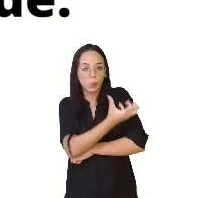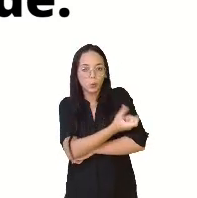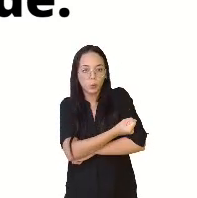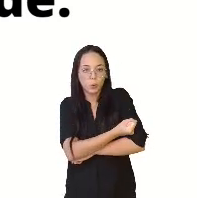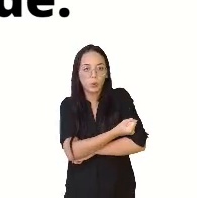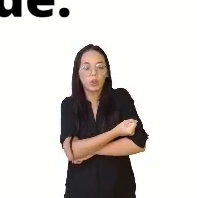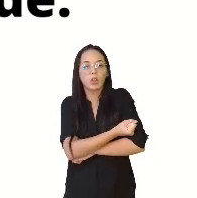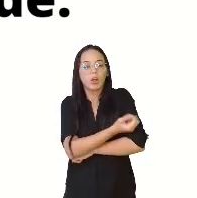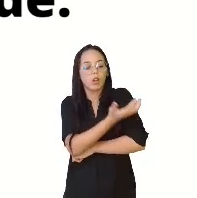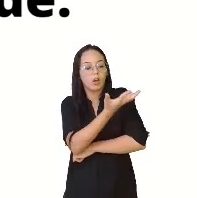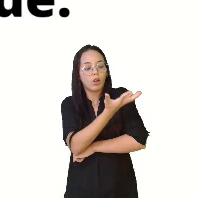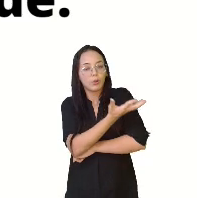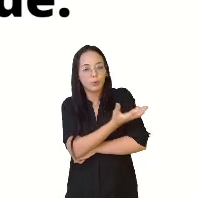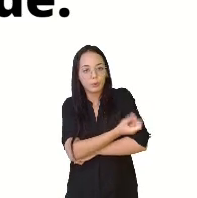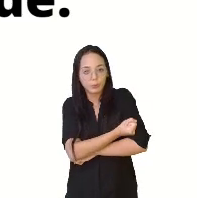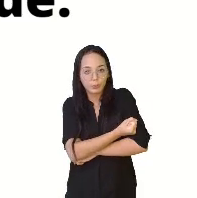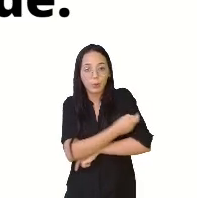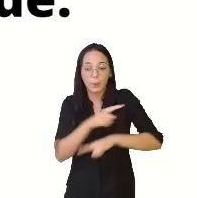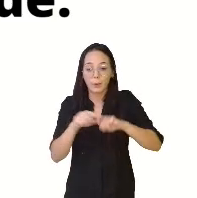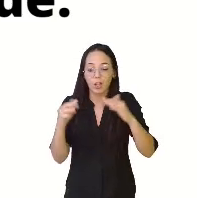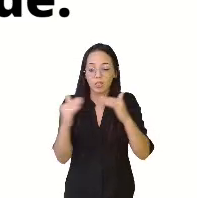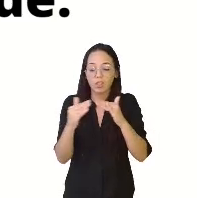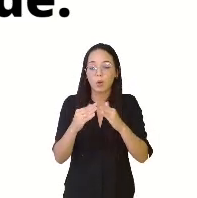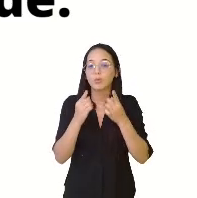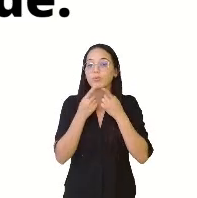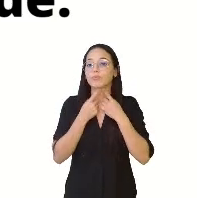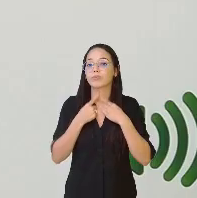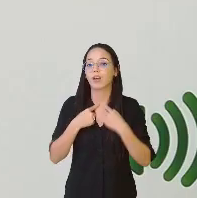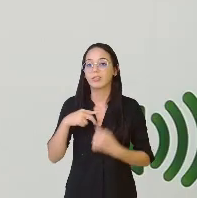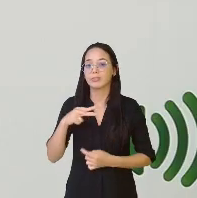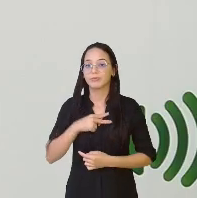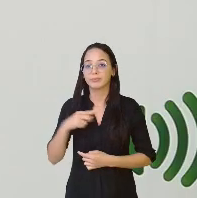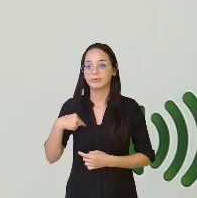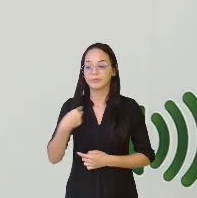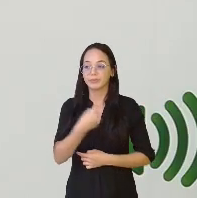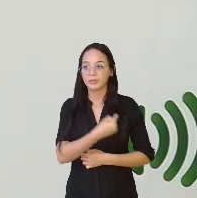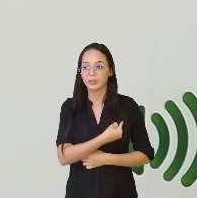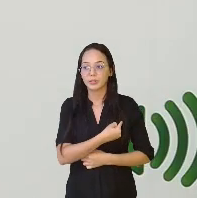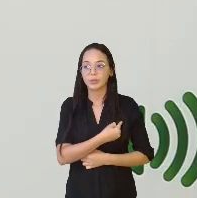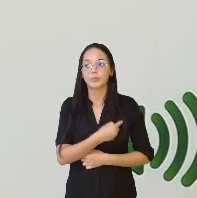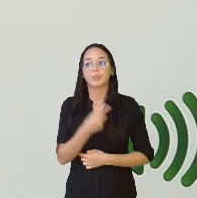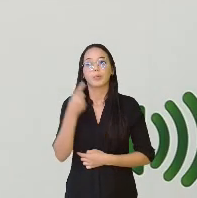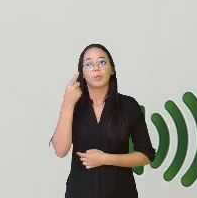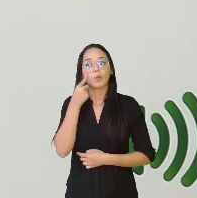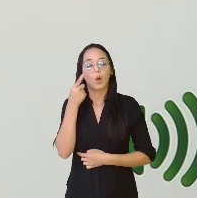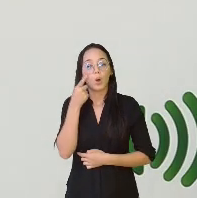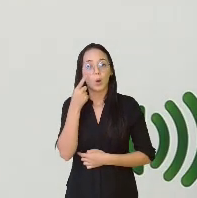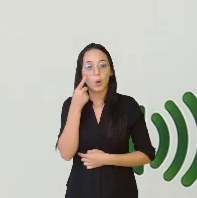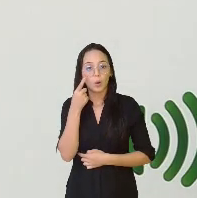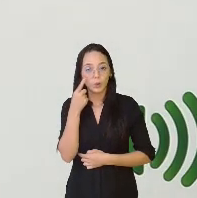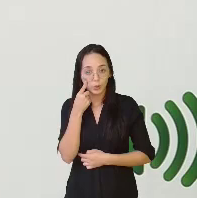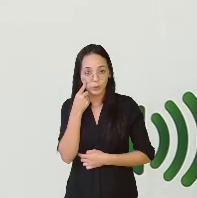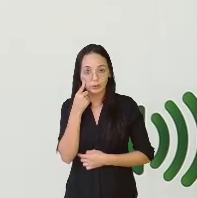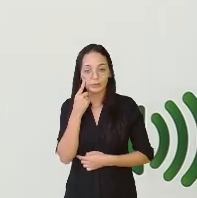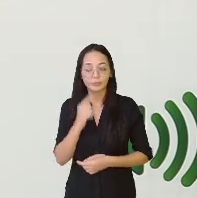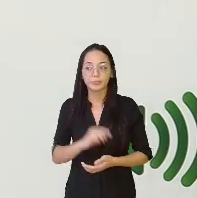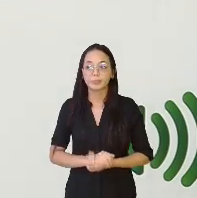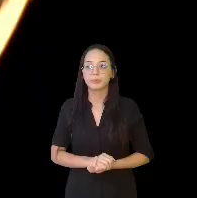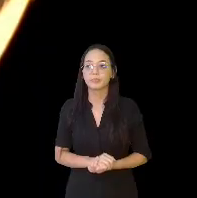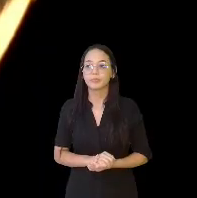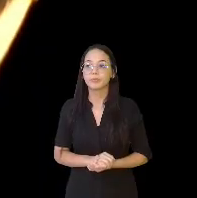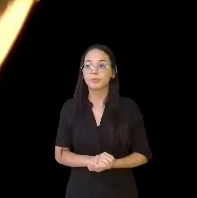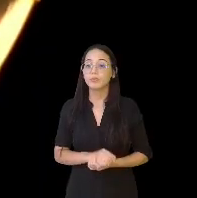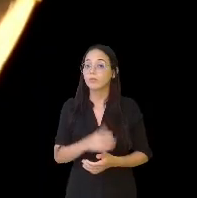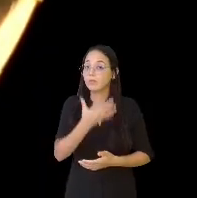também relaxam de acordo com a nossa vontade. Olha a observação.